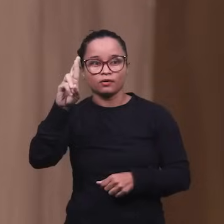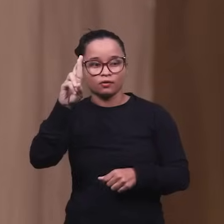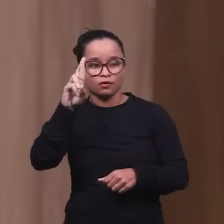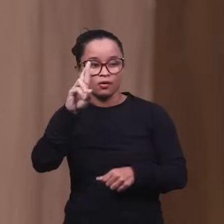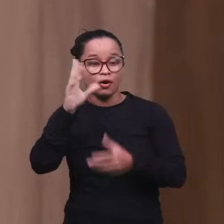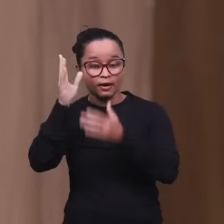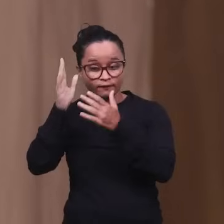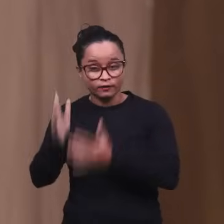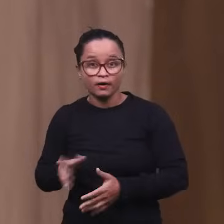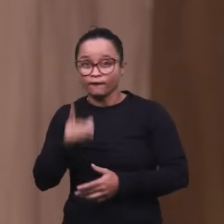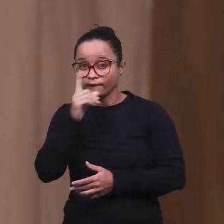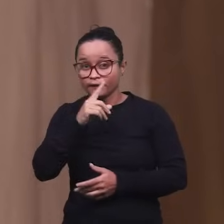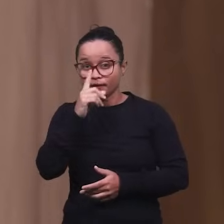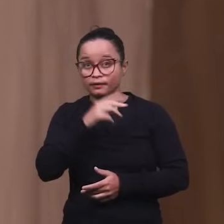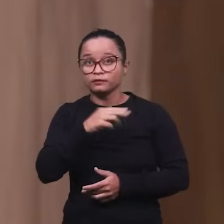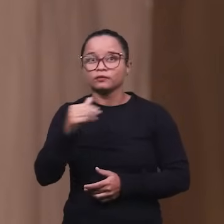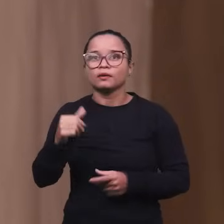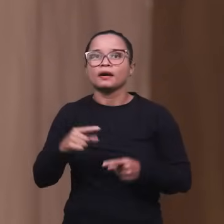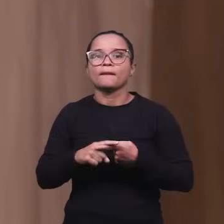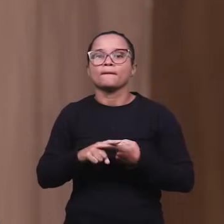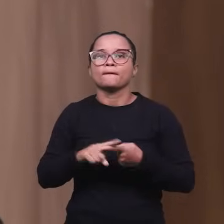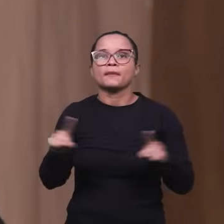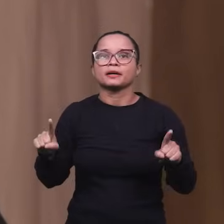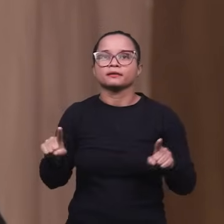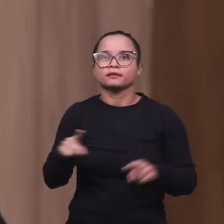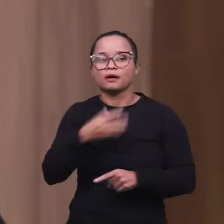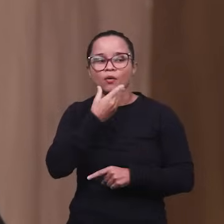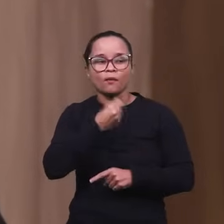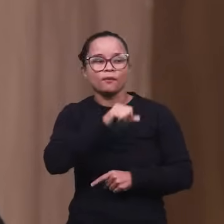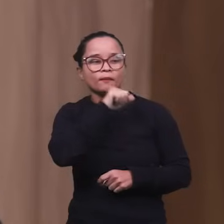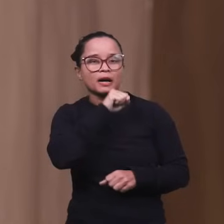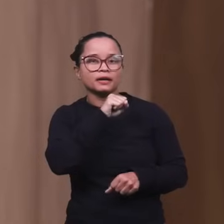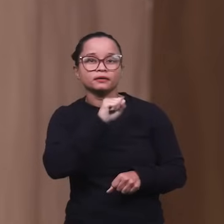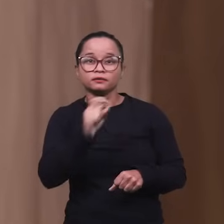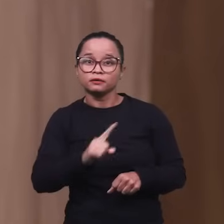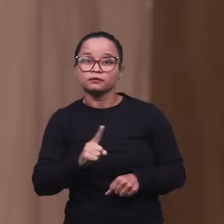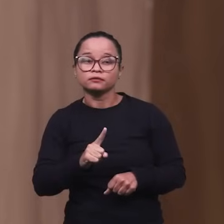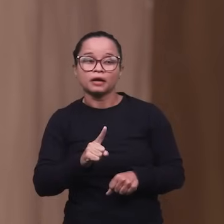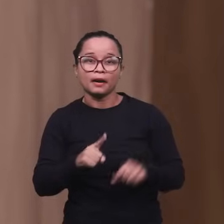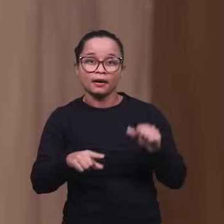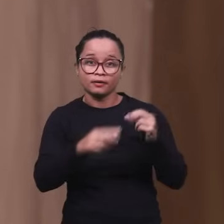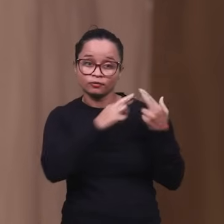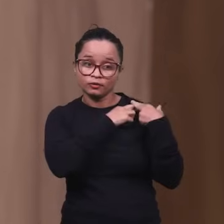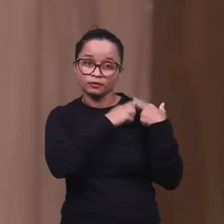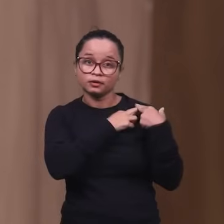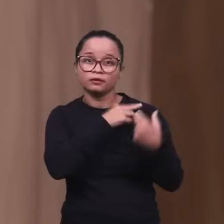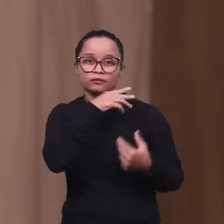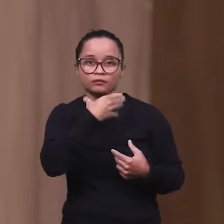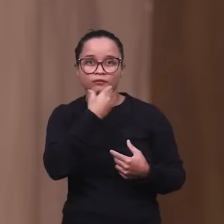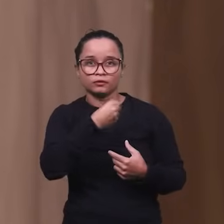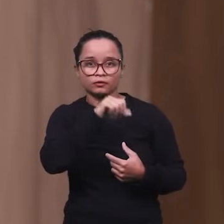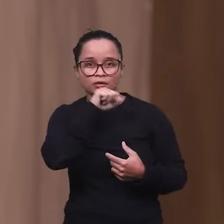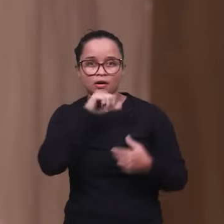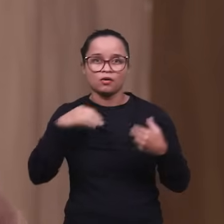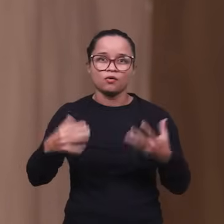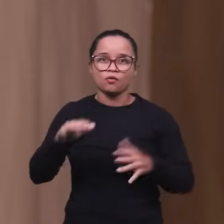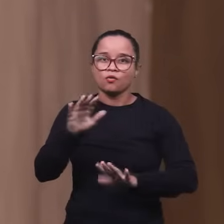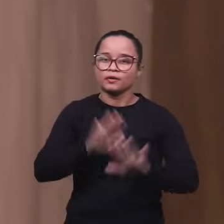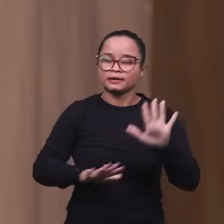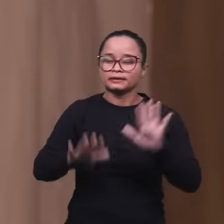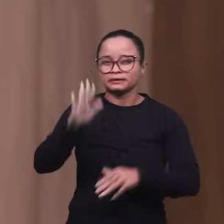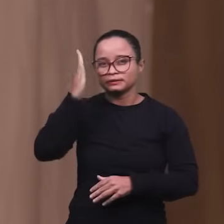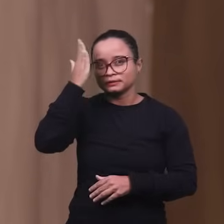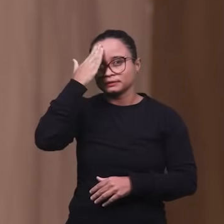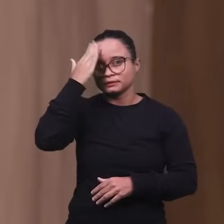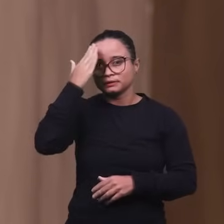fiel, o Senhor nunca vai falhar, mas ele não faz a parte do pai. Então, cuidado nesse